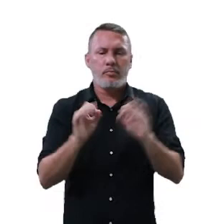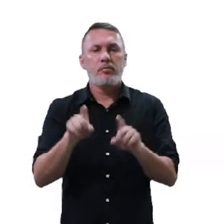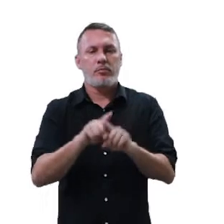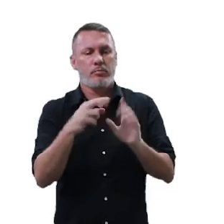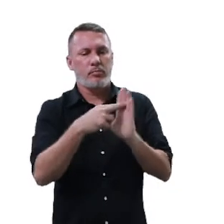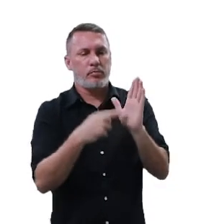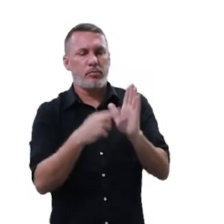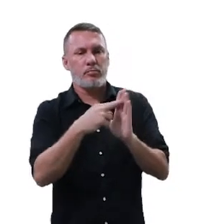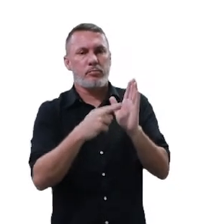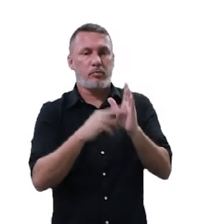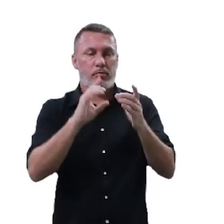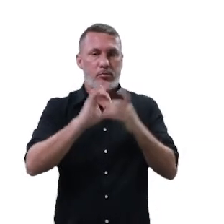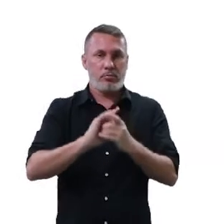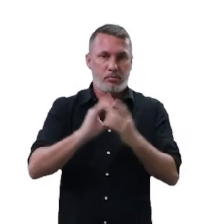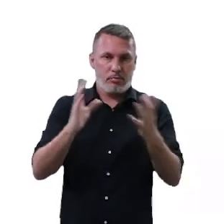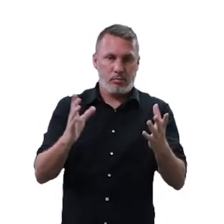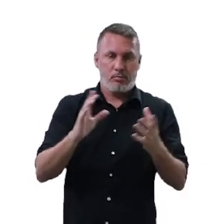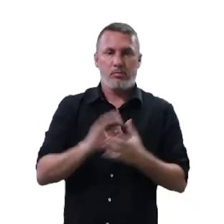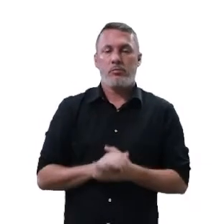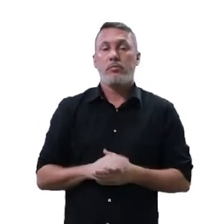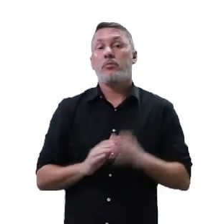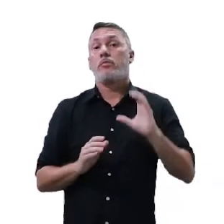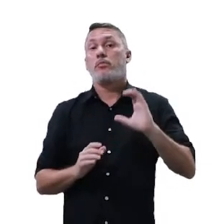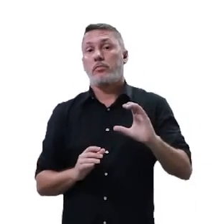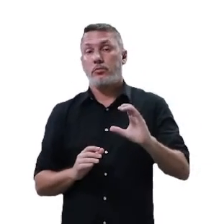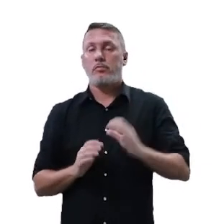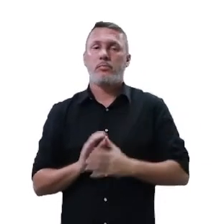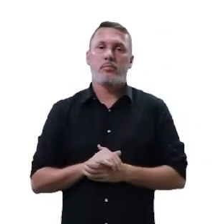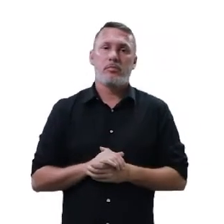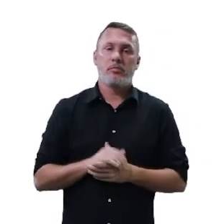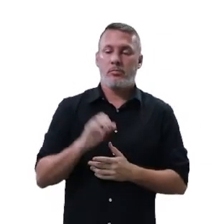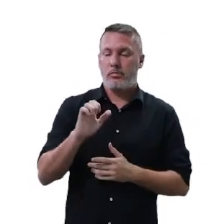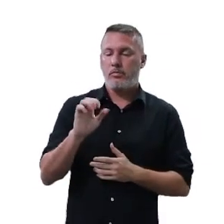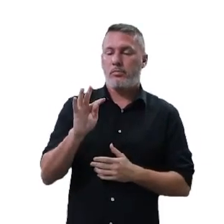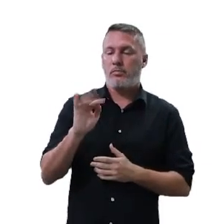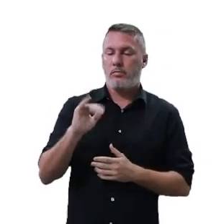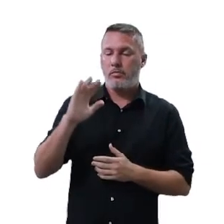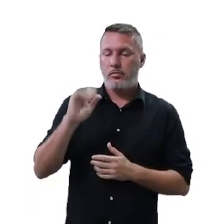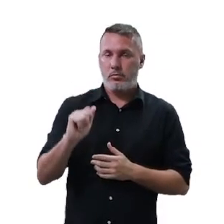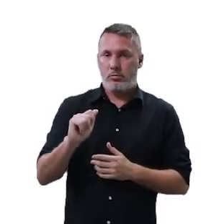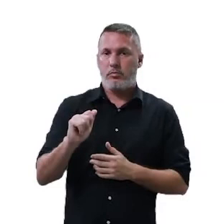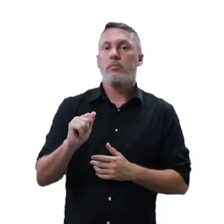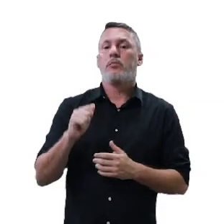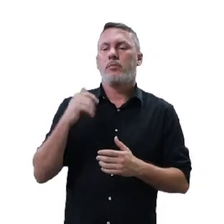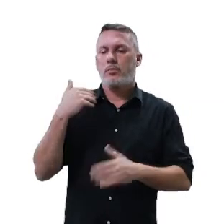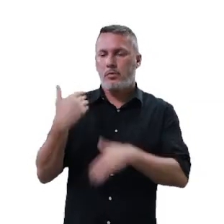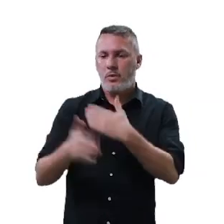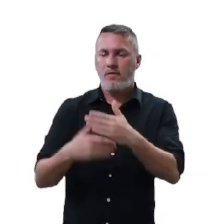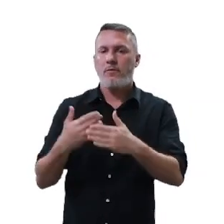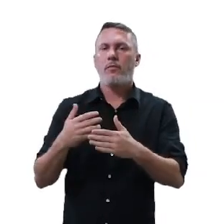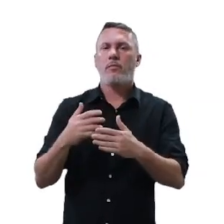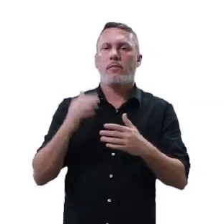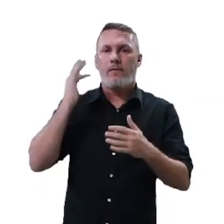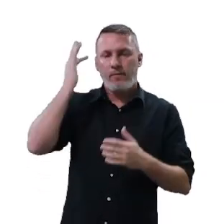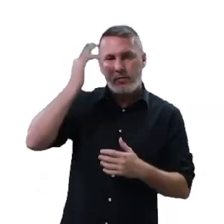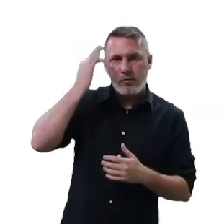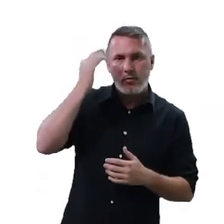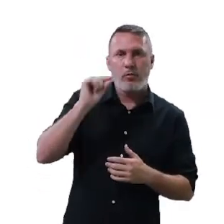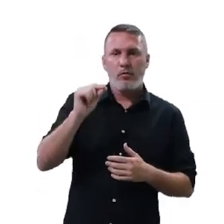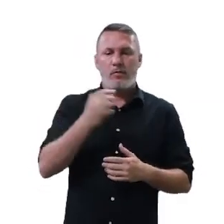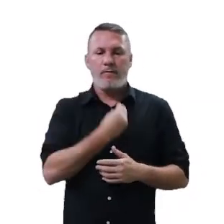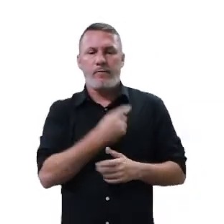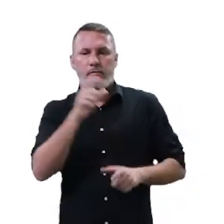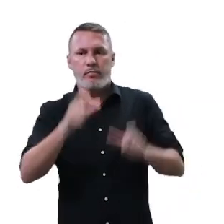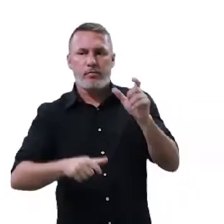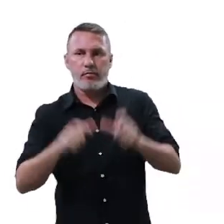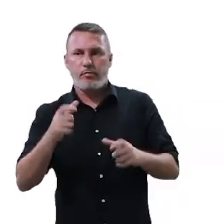e estabelecendo as regras da democracia. Alternativa C, ética, desenvolvendo uma filosofia